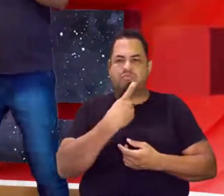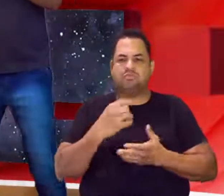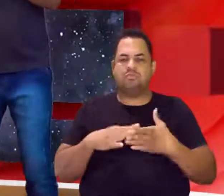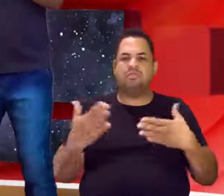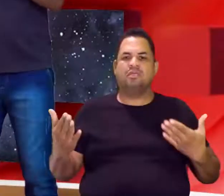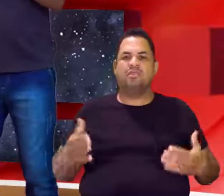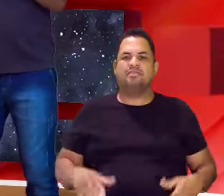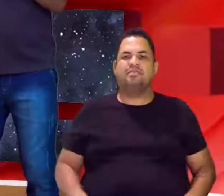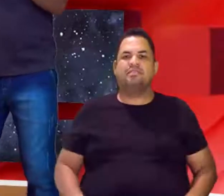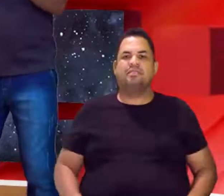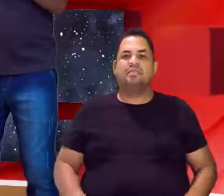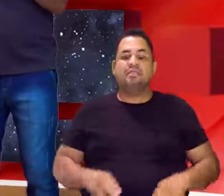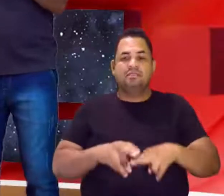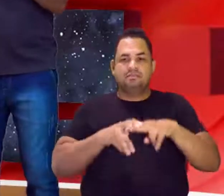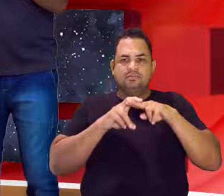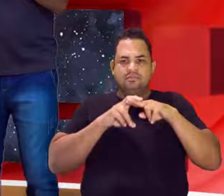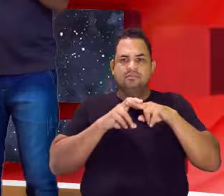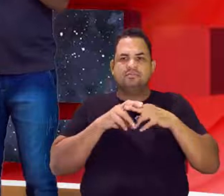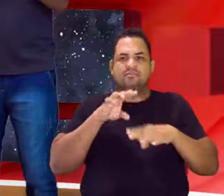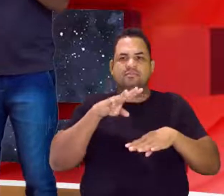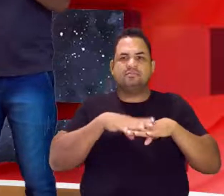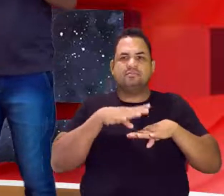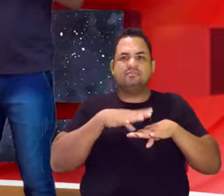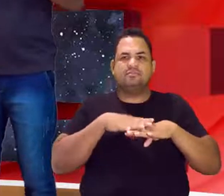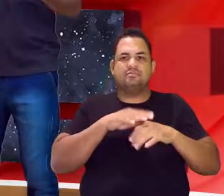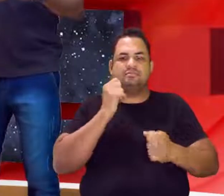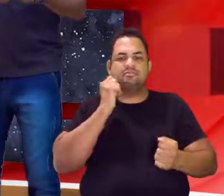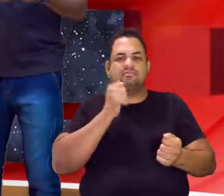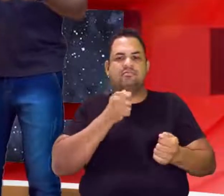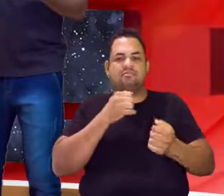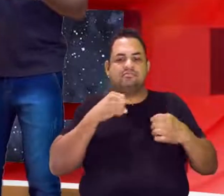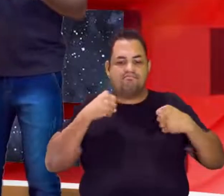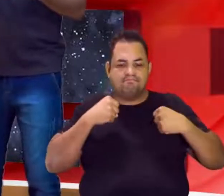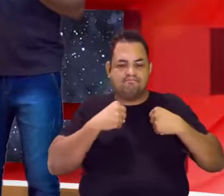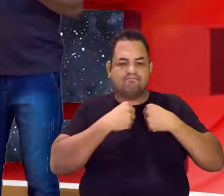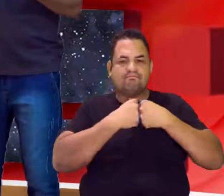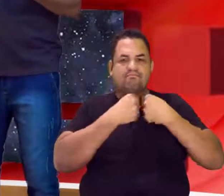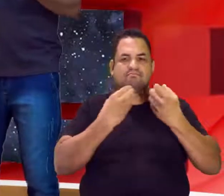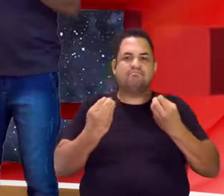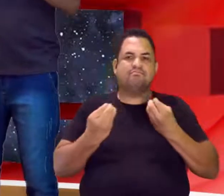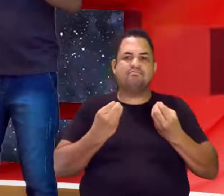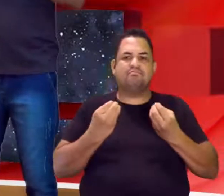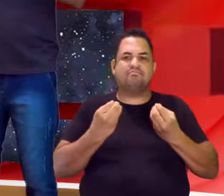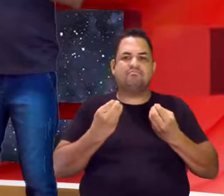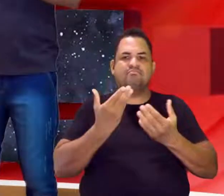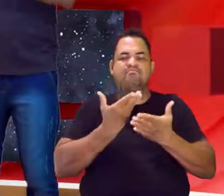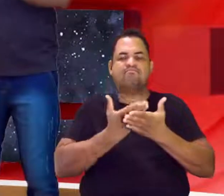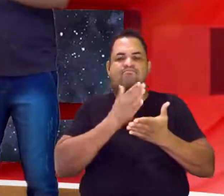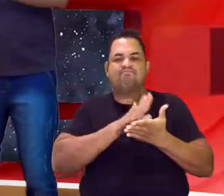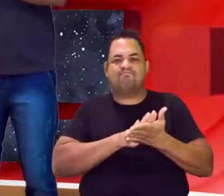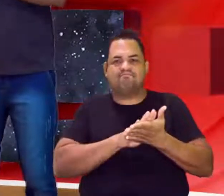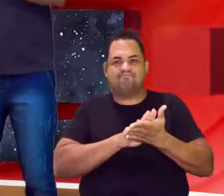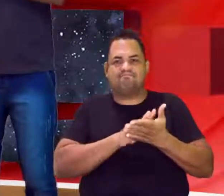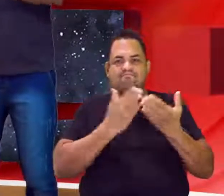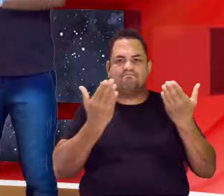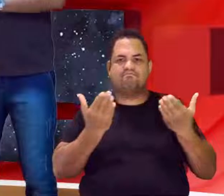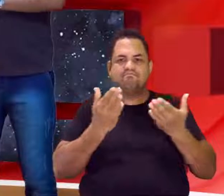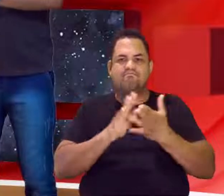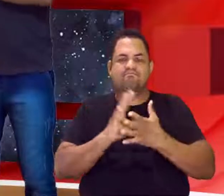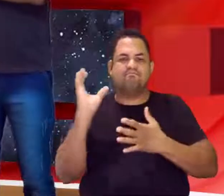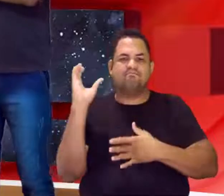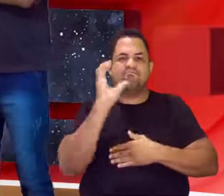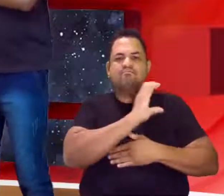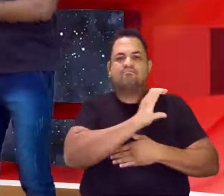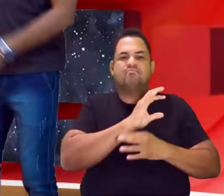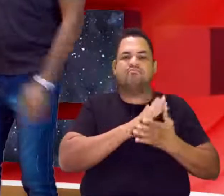não. É por isso que são matemáticos ativando um modo de interpretação